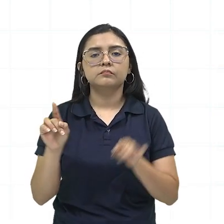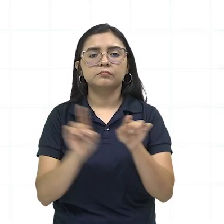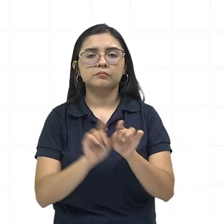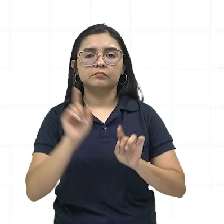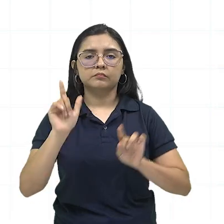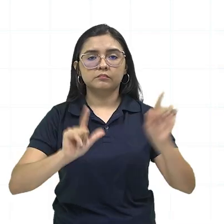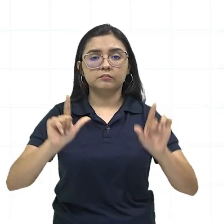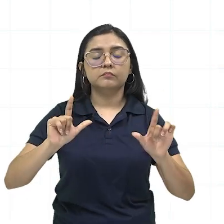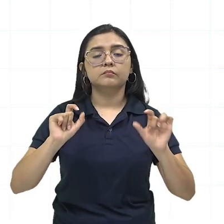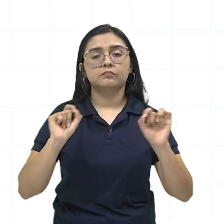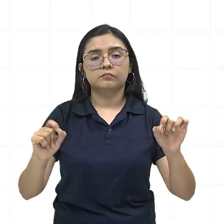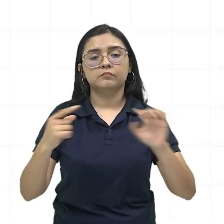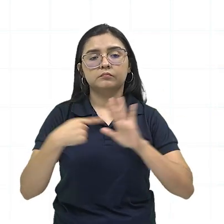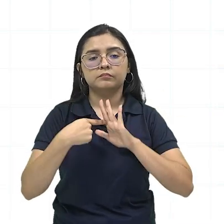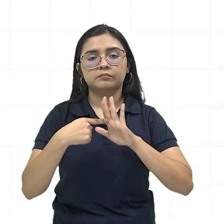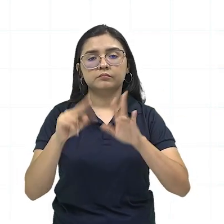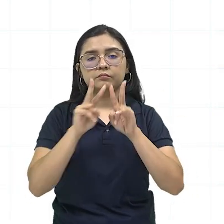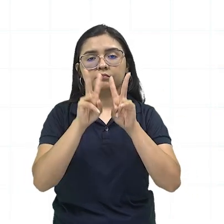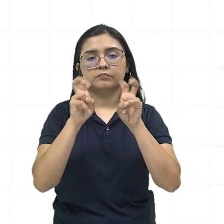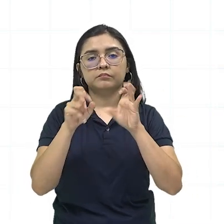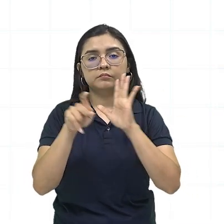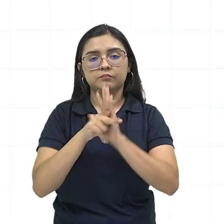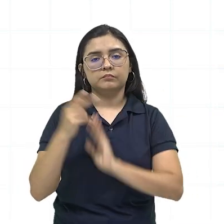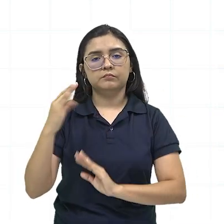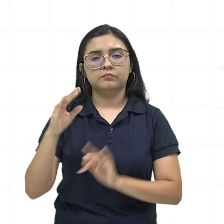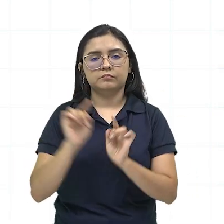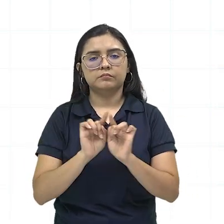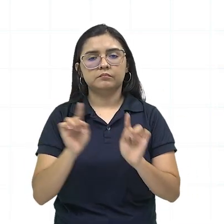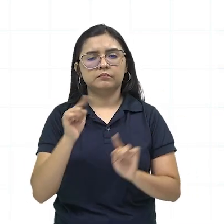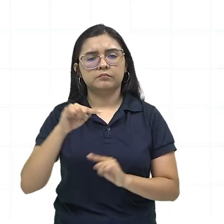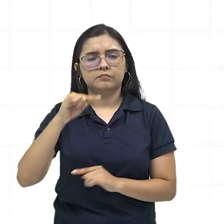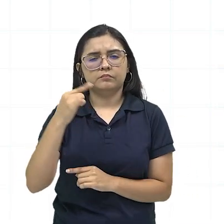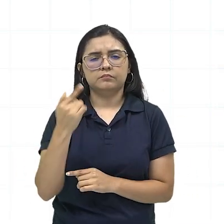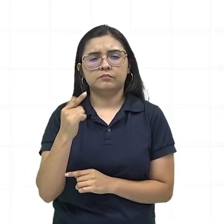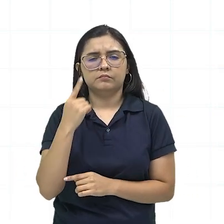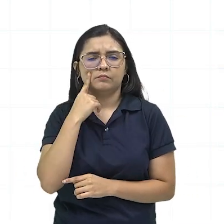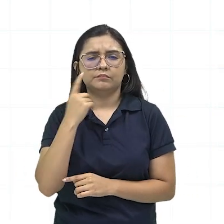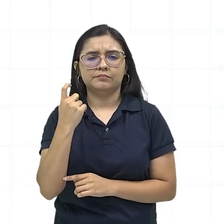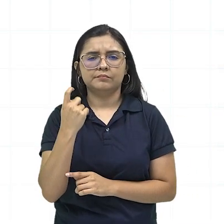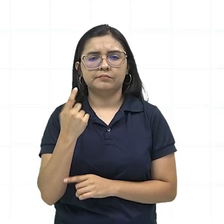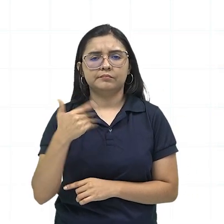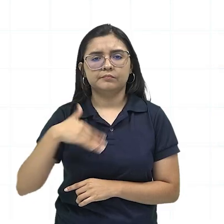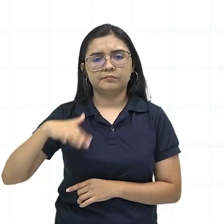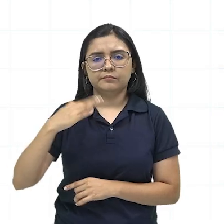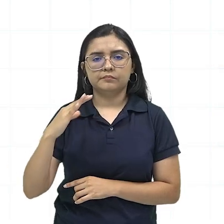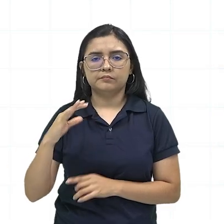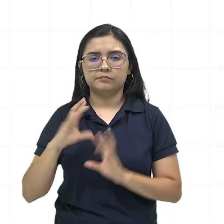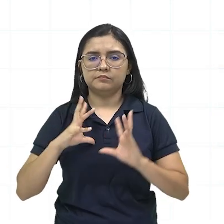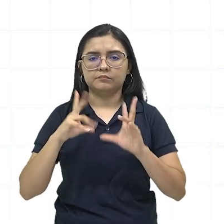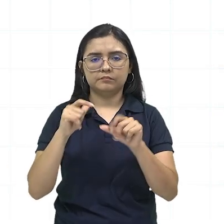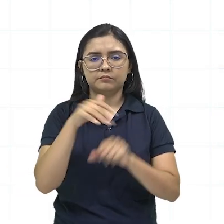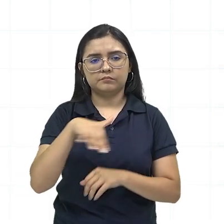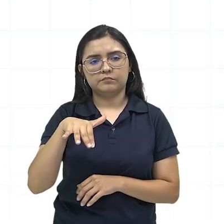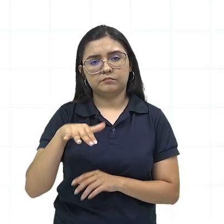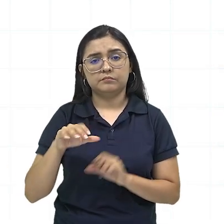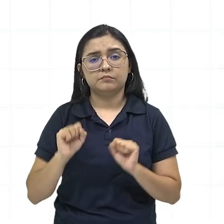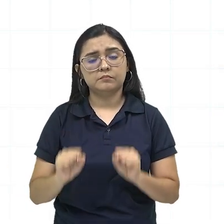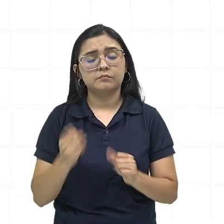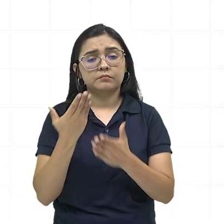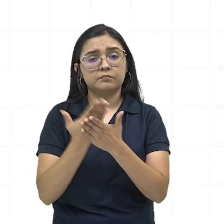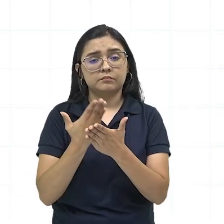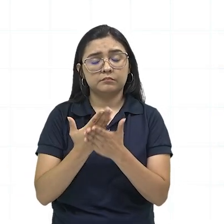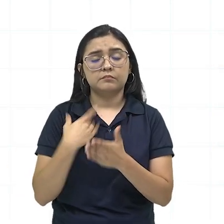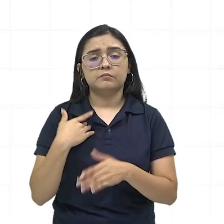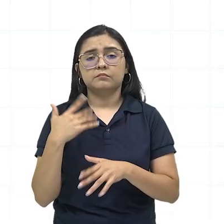televisão, e que eles vão tratar de assuntos científicos, mas você não se interessa por todos os assuntos científicos de todas as áreas. Você pode até